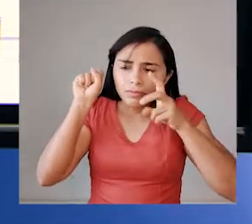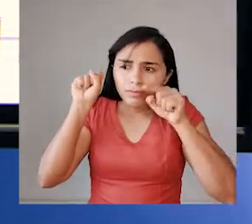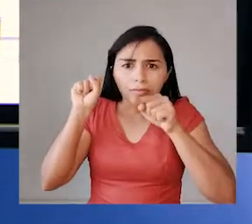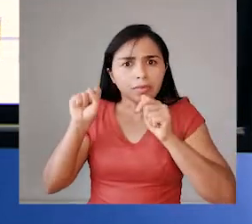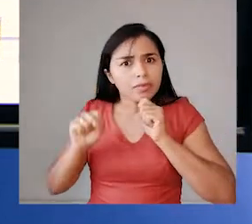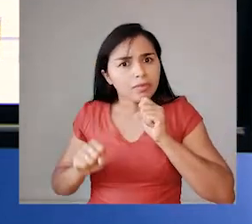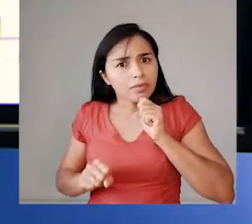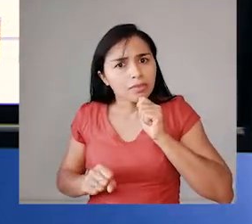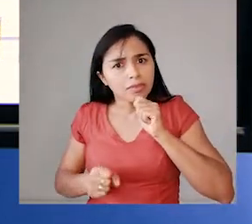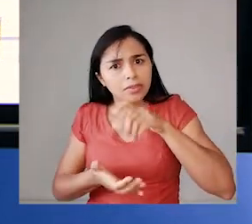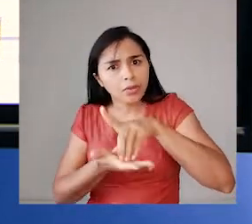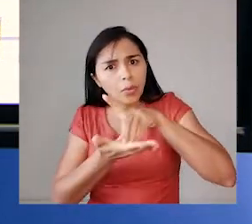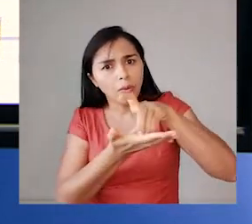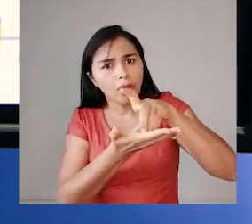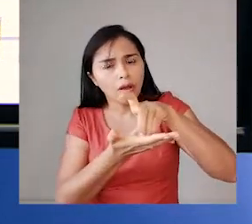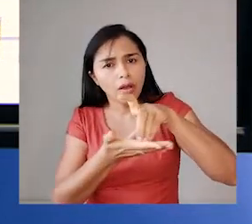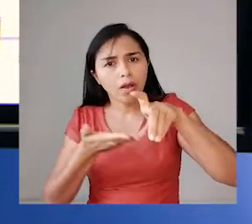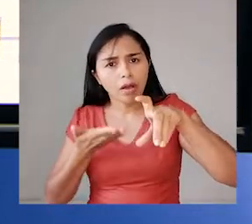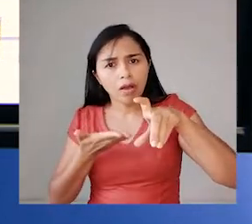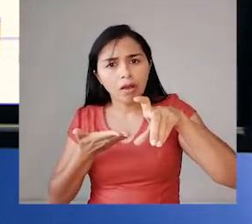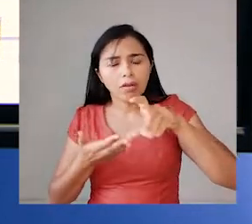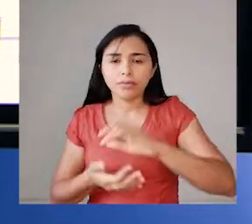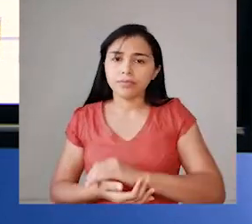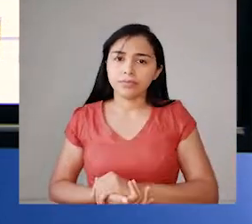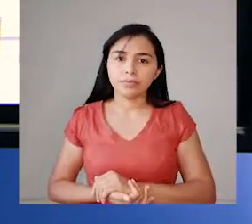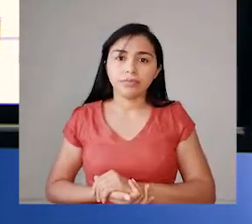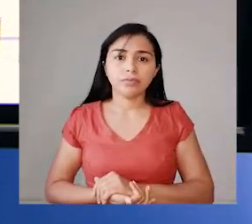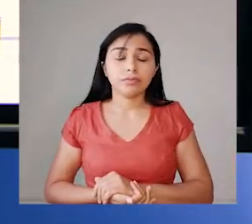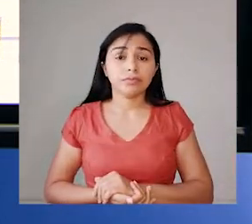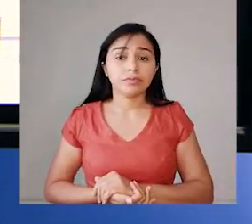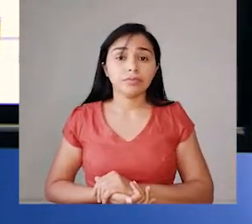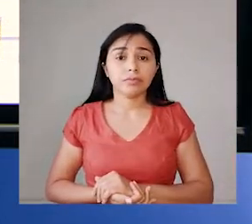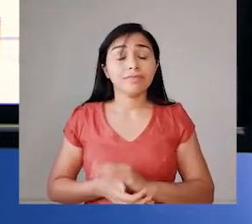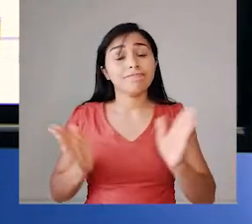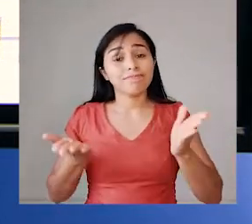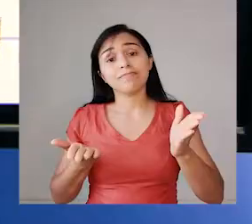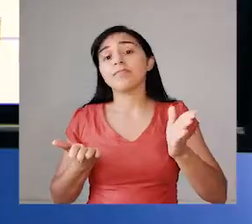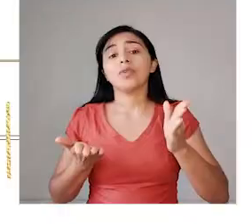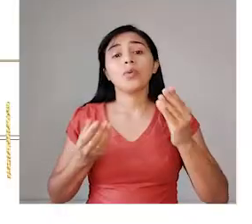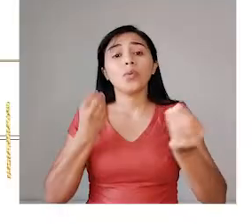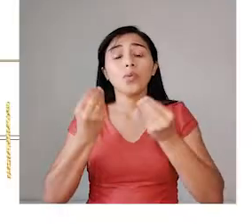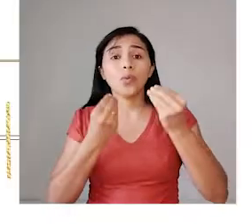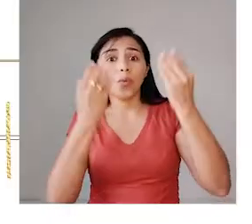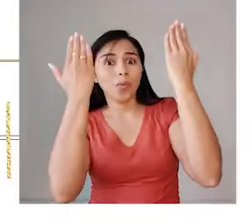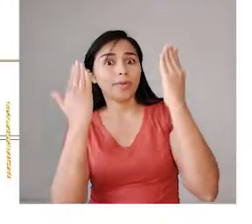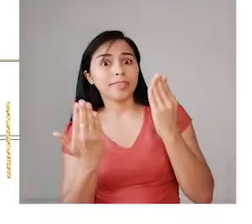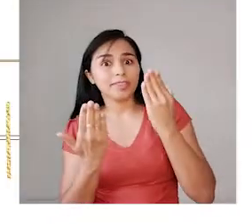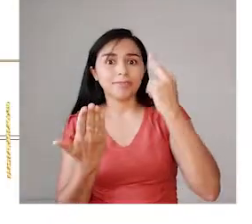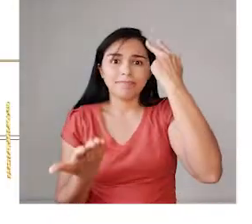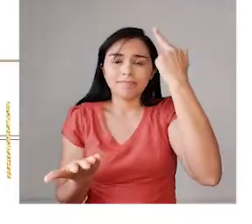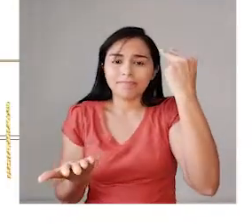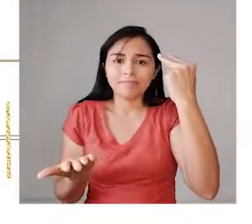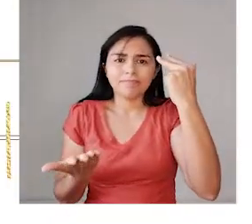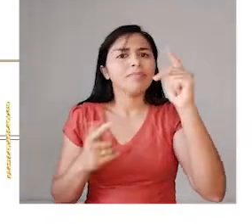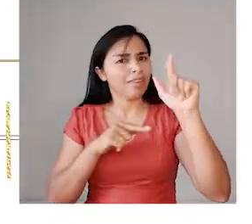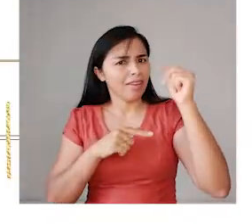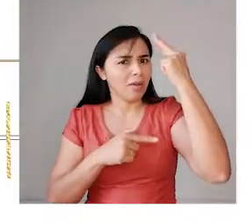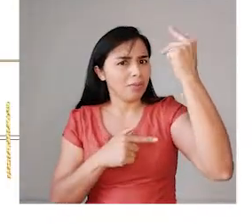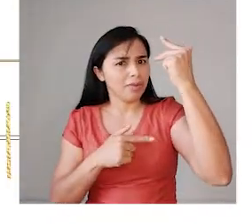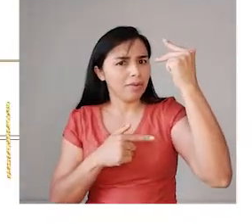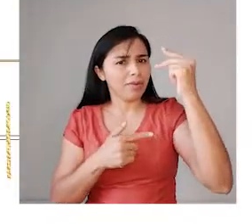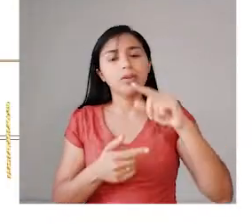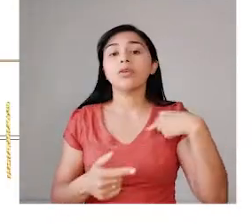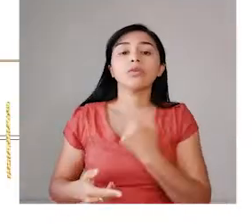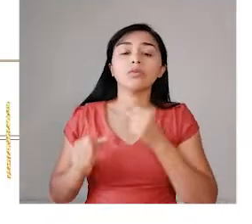lá. E agora, o que a gente faz com essa história? Isso é uma história? Vamos pensar assim. Nós